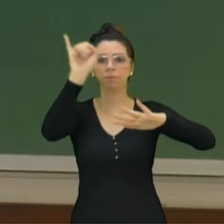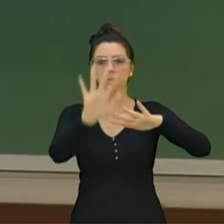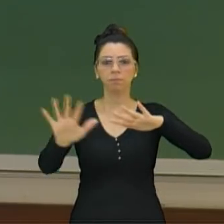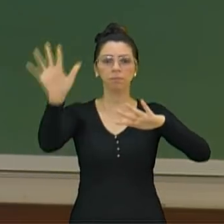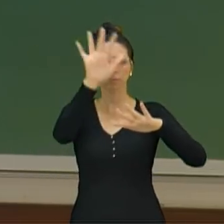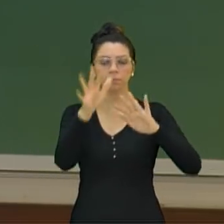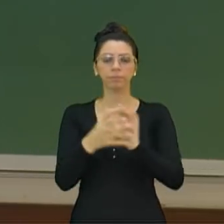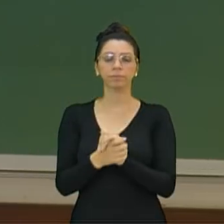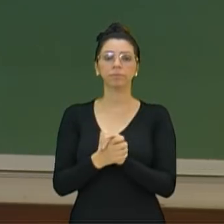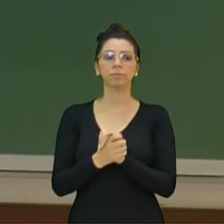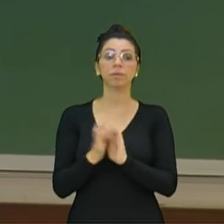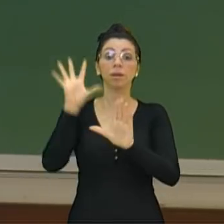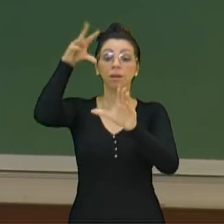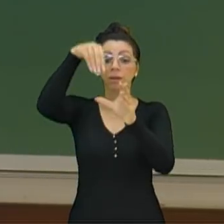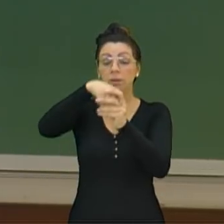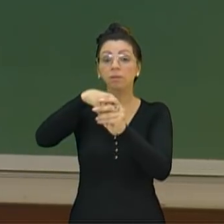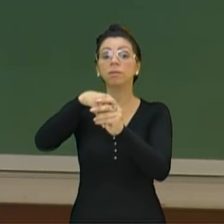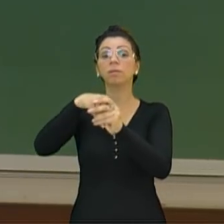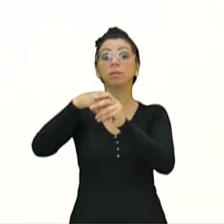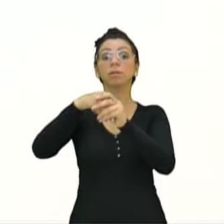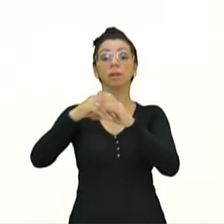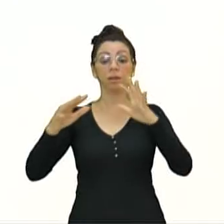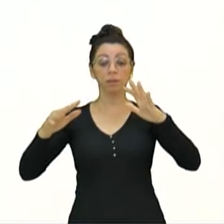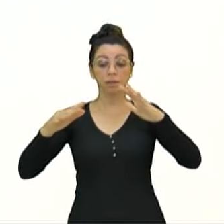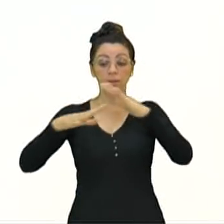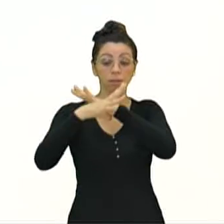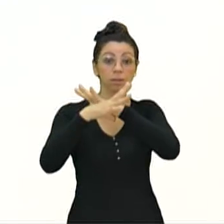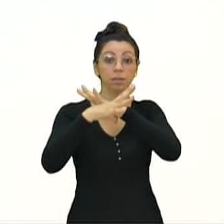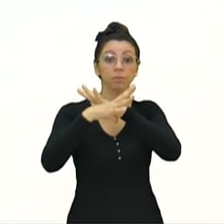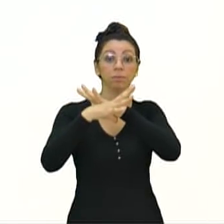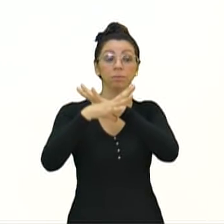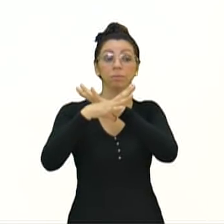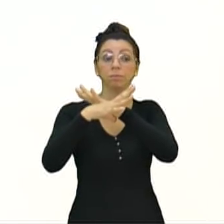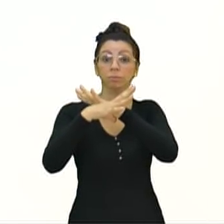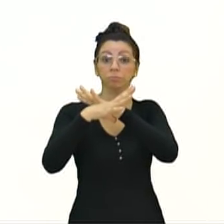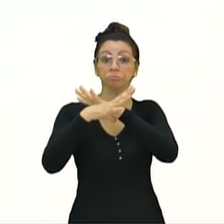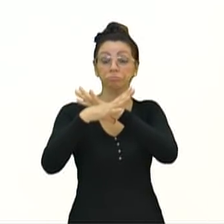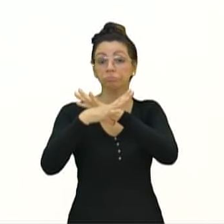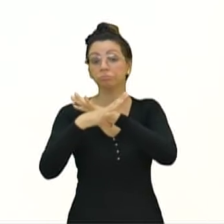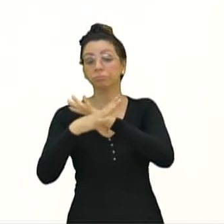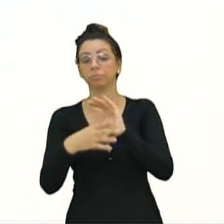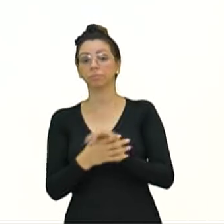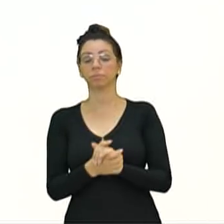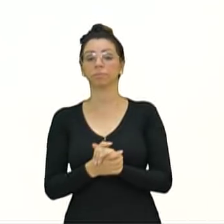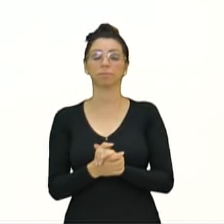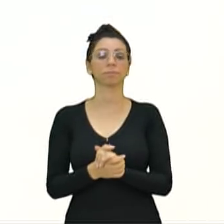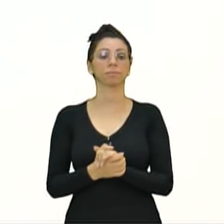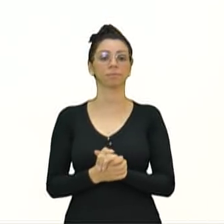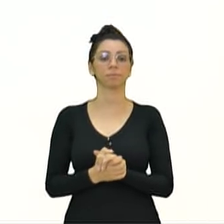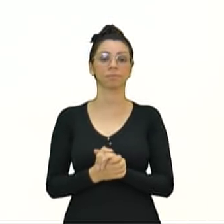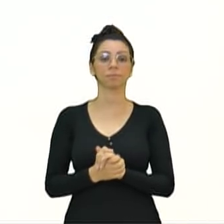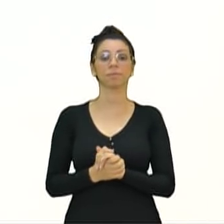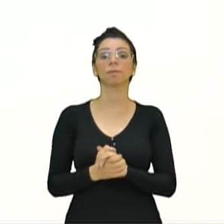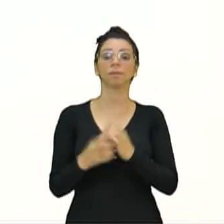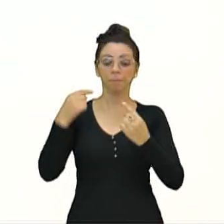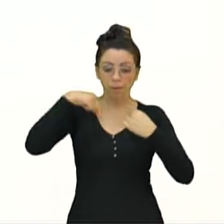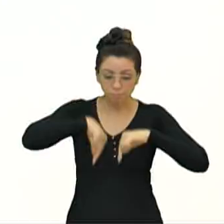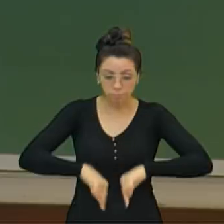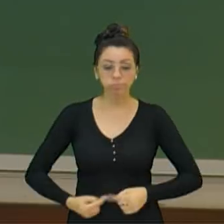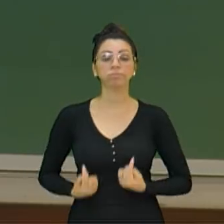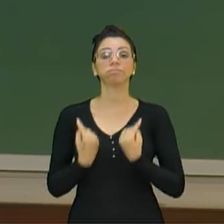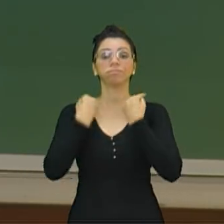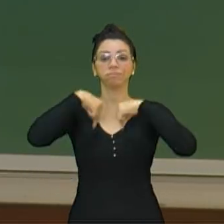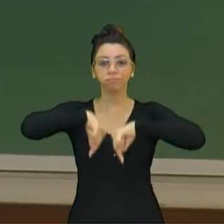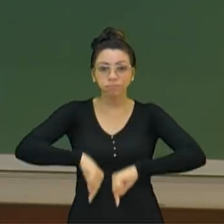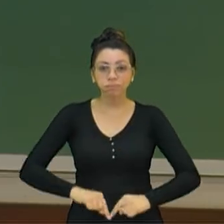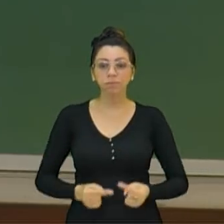estão localizados dentro dos neurônios, são fabricados, produzidos pelos neurônios e automaticamente liberados por eles